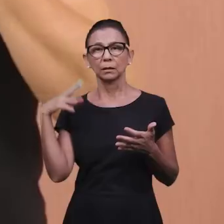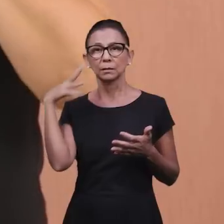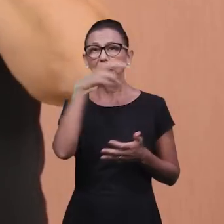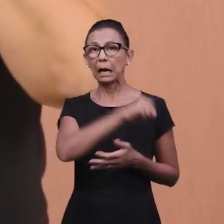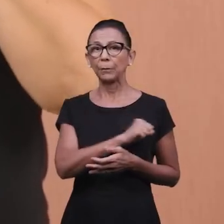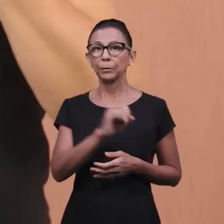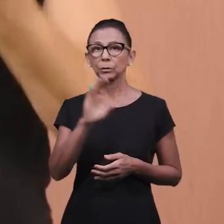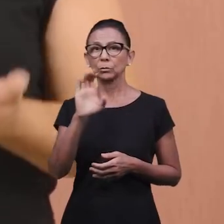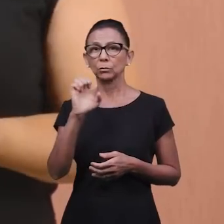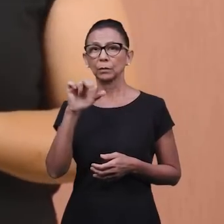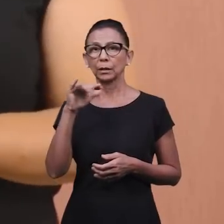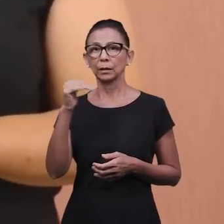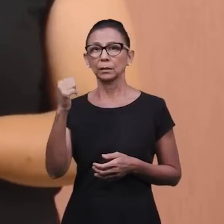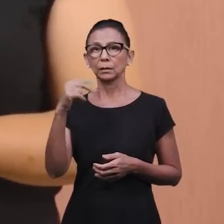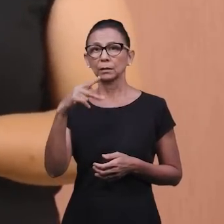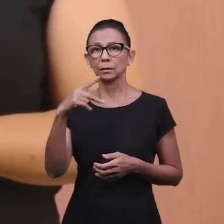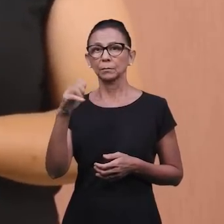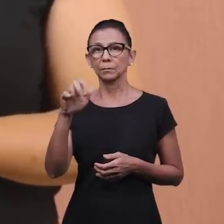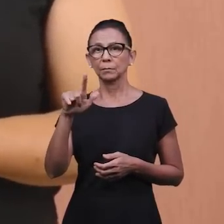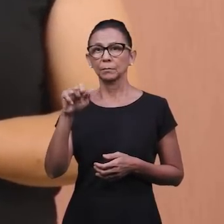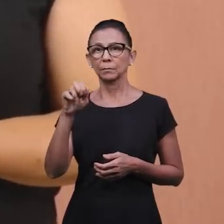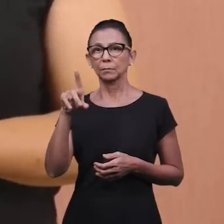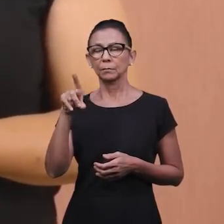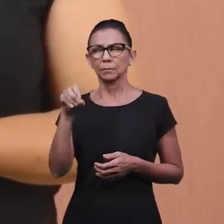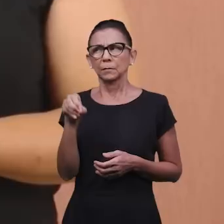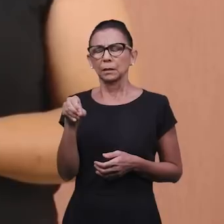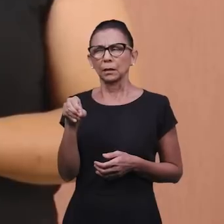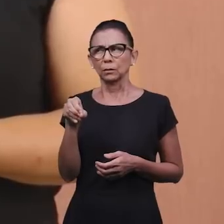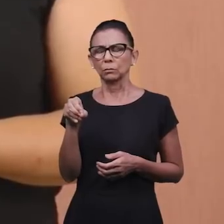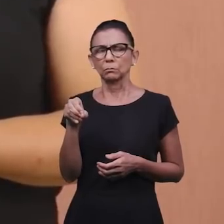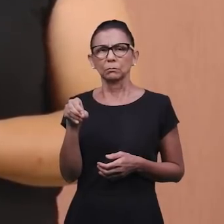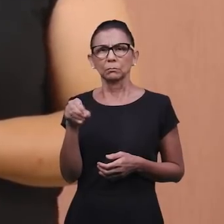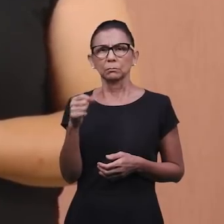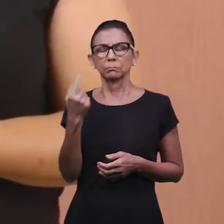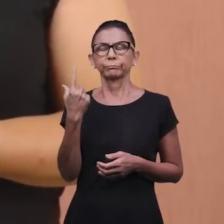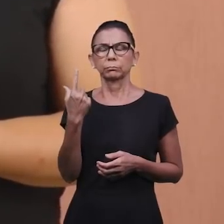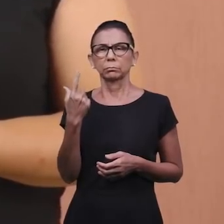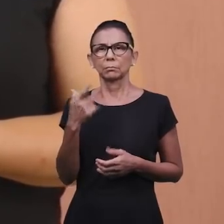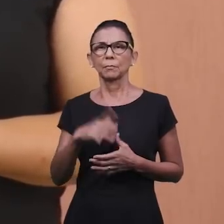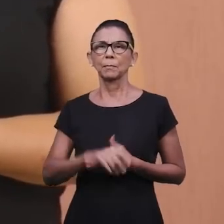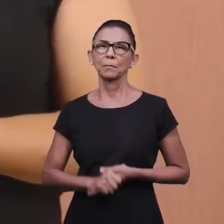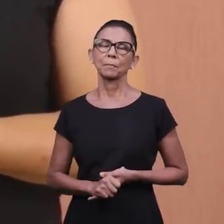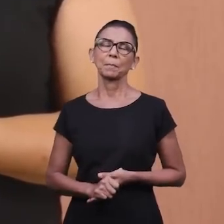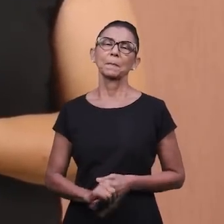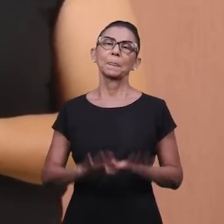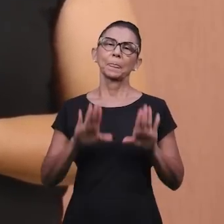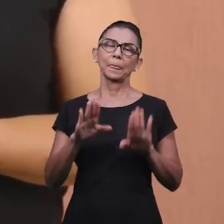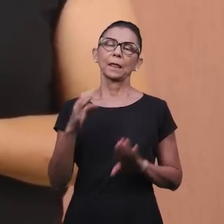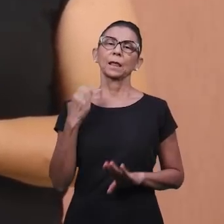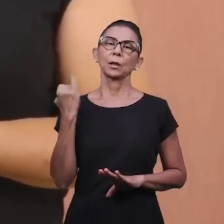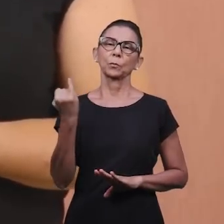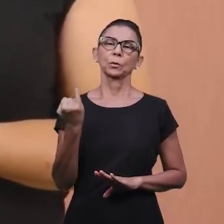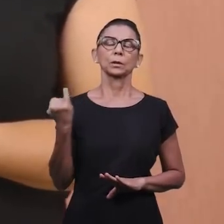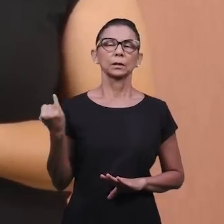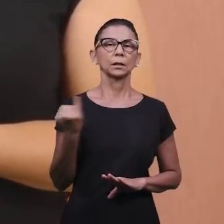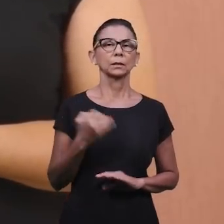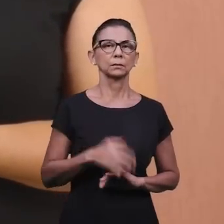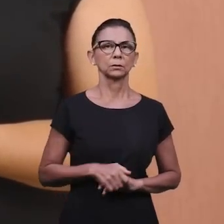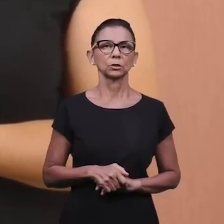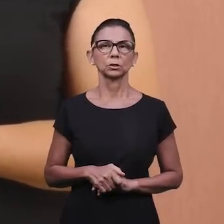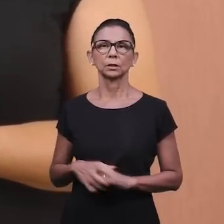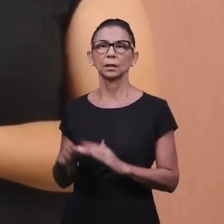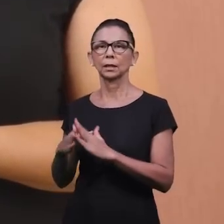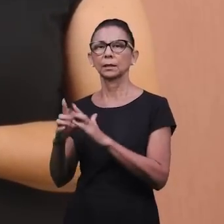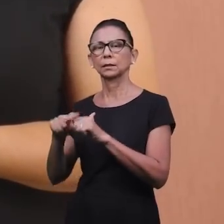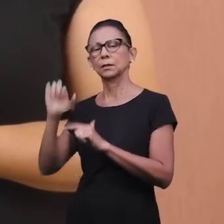Rápido, viu? Não vai dar pra gente ensinar para vocês tudo o que precisa ser feito, mas é rapidinho para vocês terem uma noção. É importante que a igreja entenda